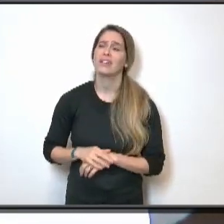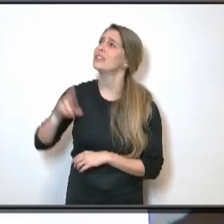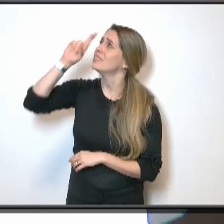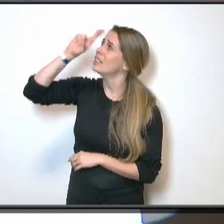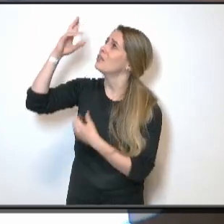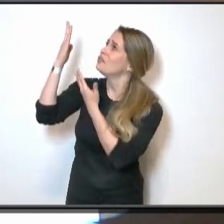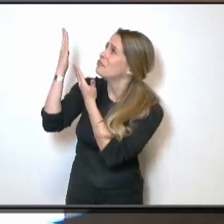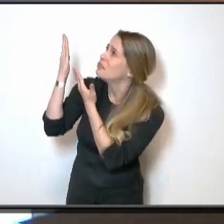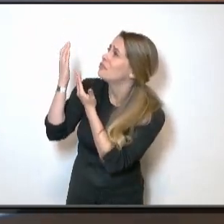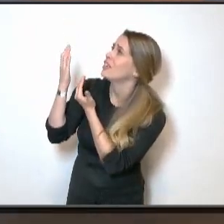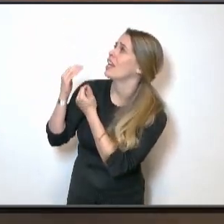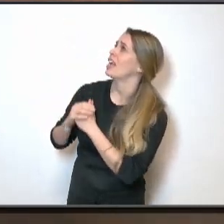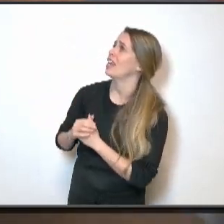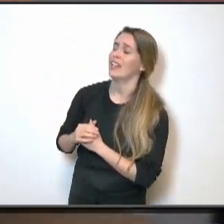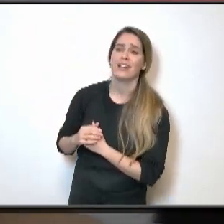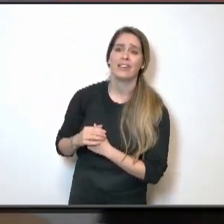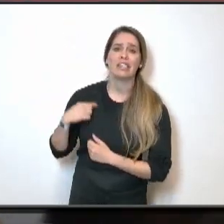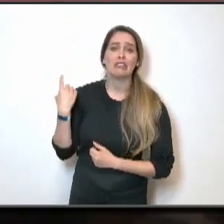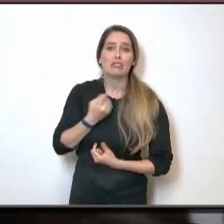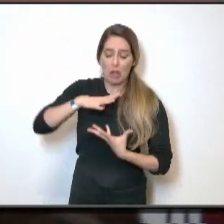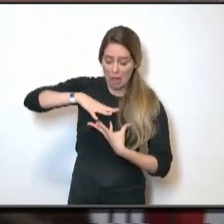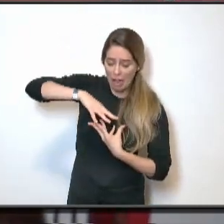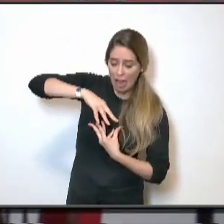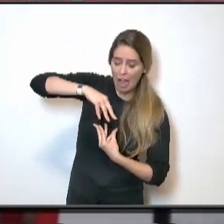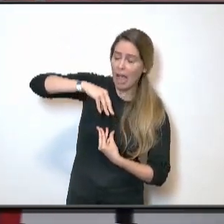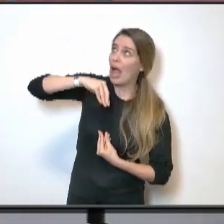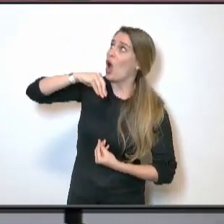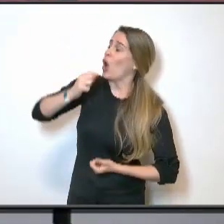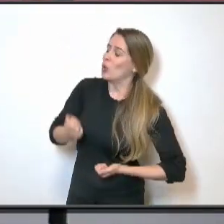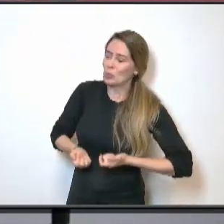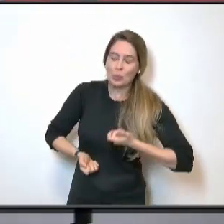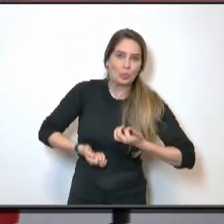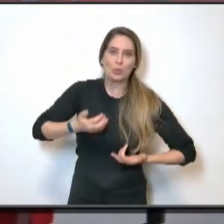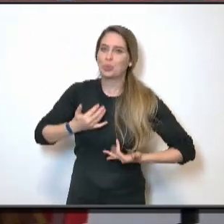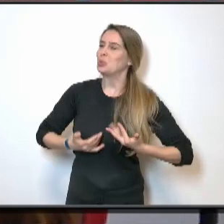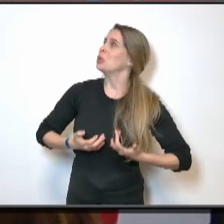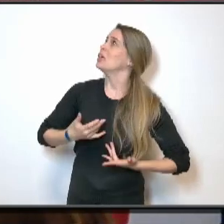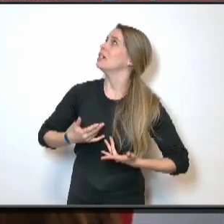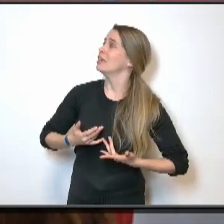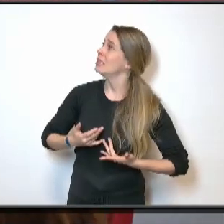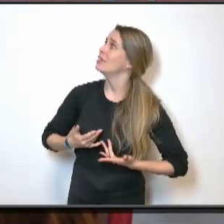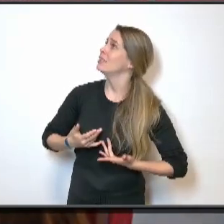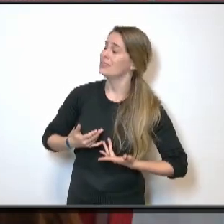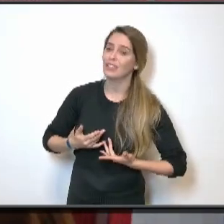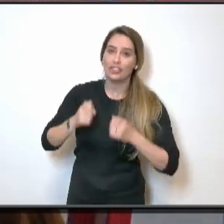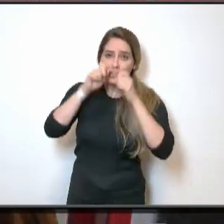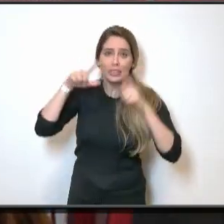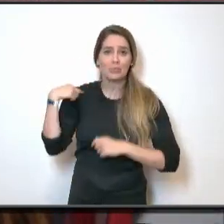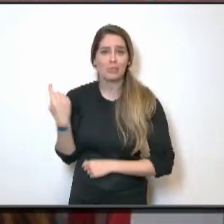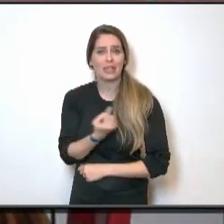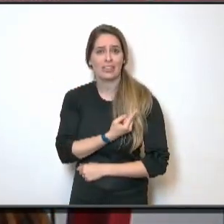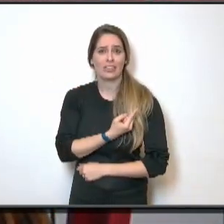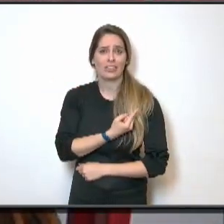Vem, Senhor. As nossas almas inflamar. Vem, Senhor. Nos desperta. Quem mudou,